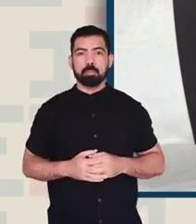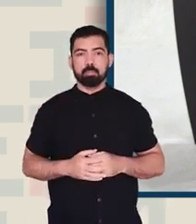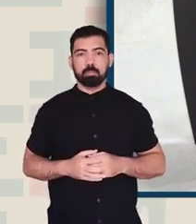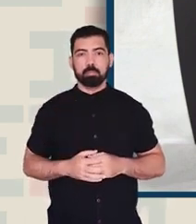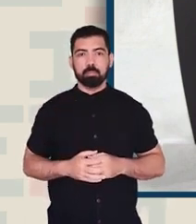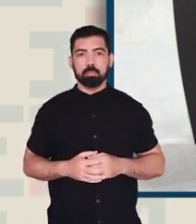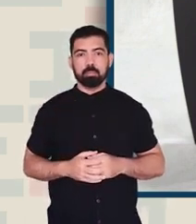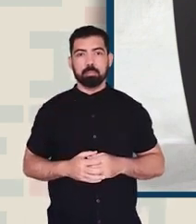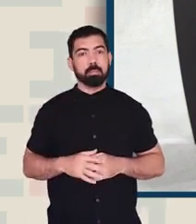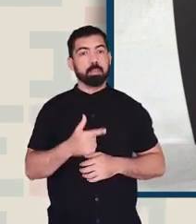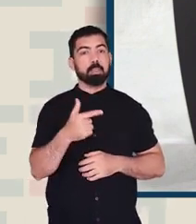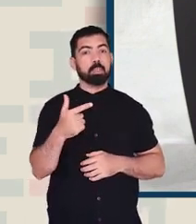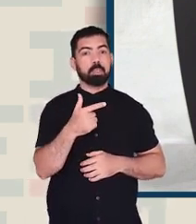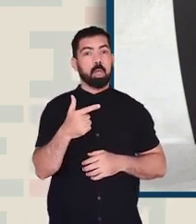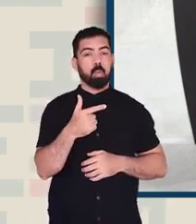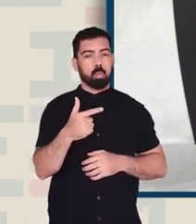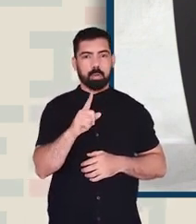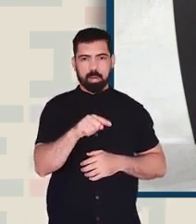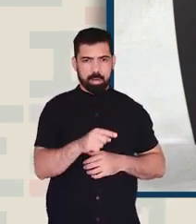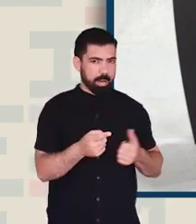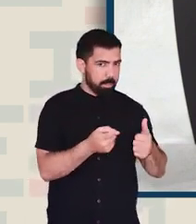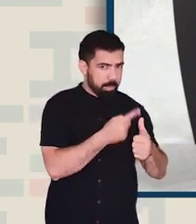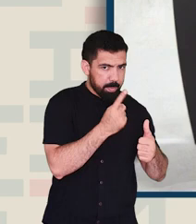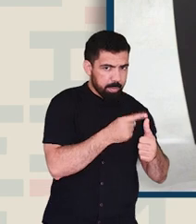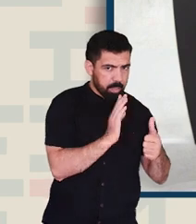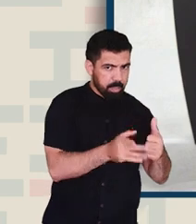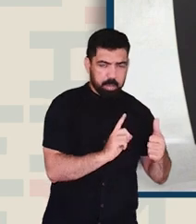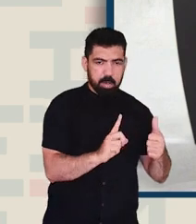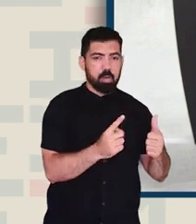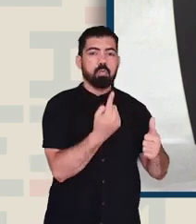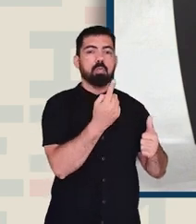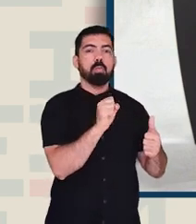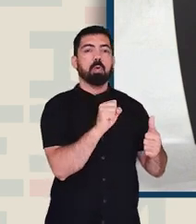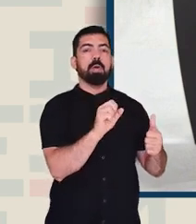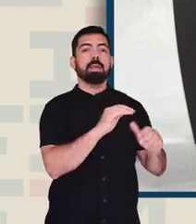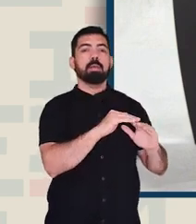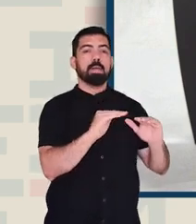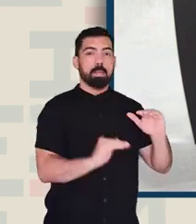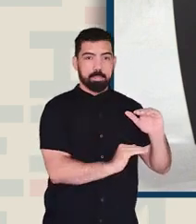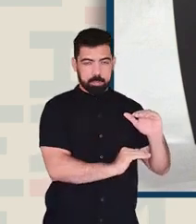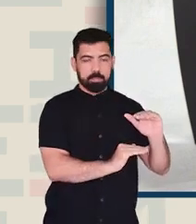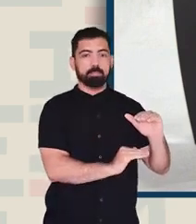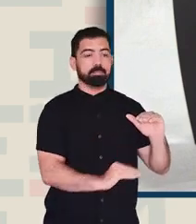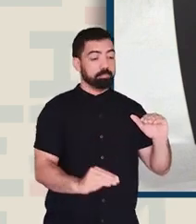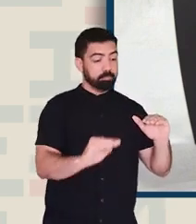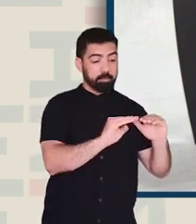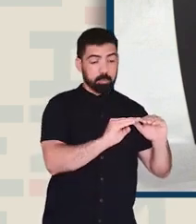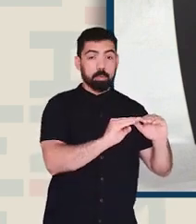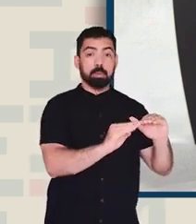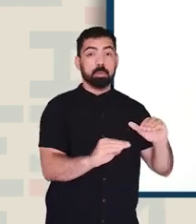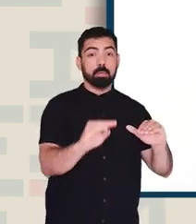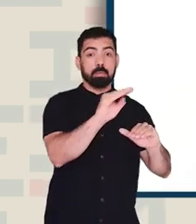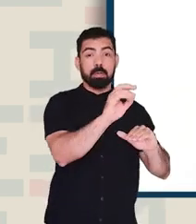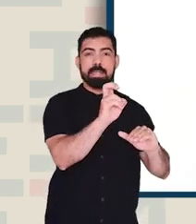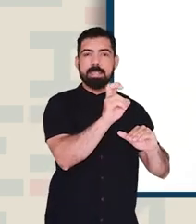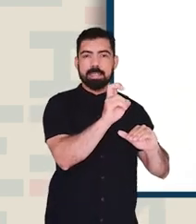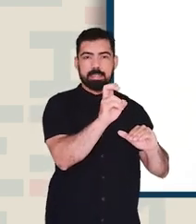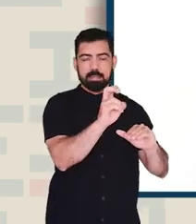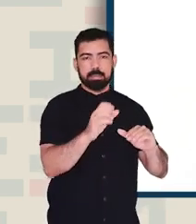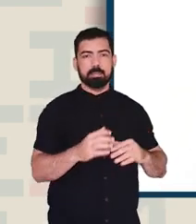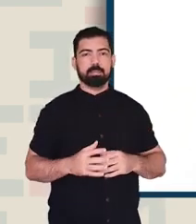Isso aqui é um segundo parcial, isso aqui não é a fundamental é uma oitava abaixo. Depois disso aqui eu tenho uma quinta,